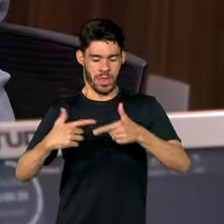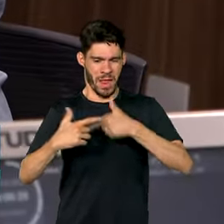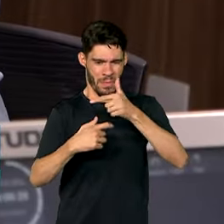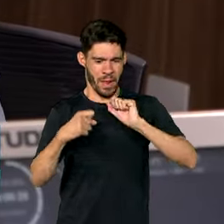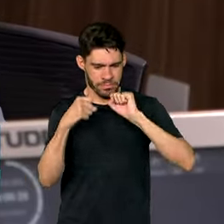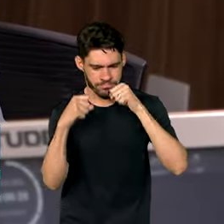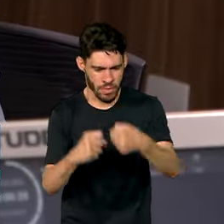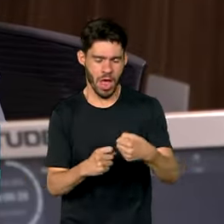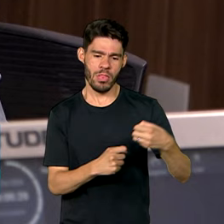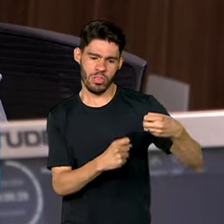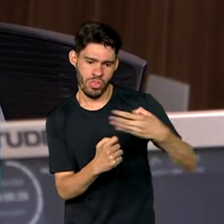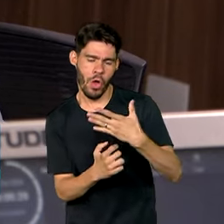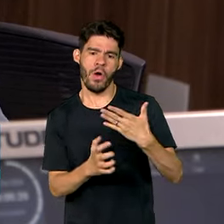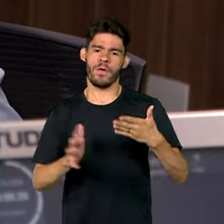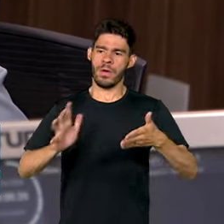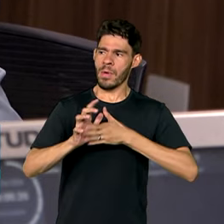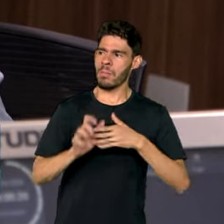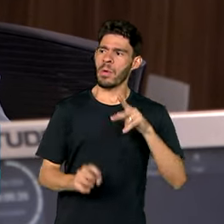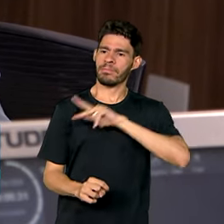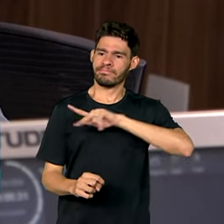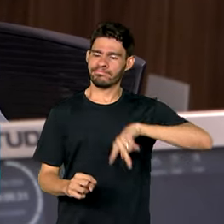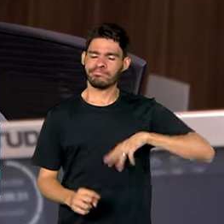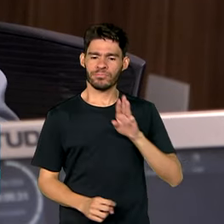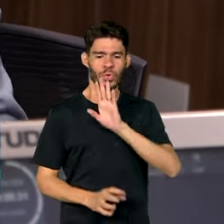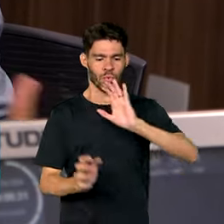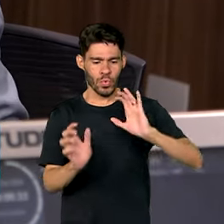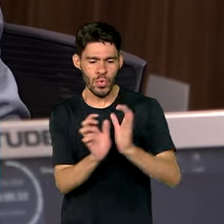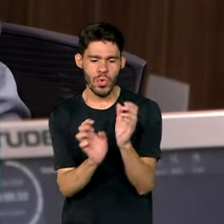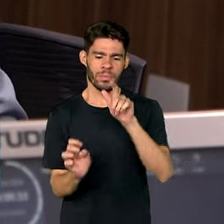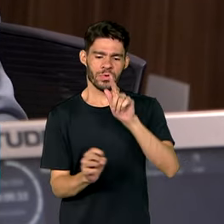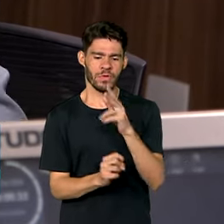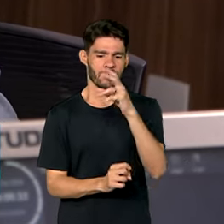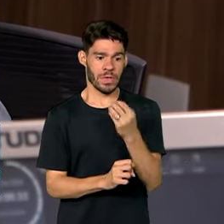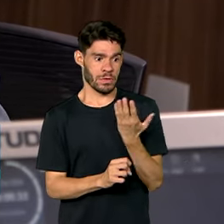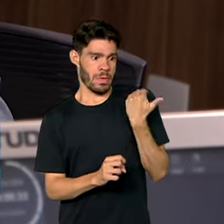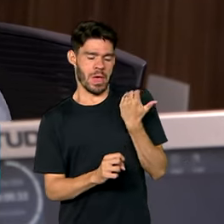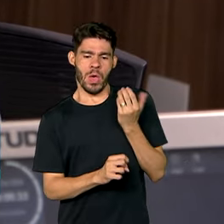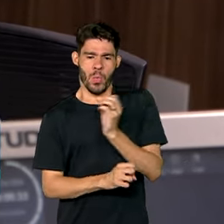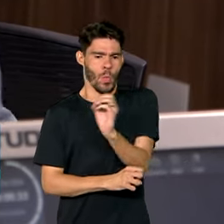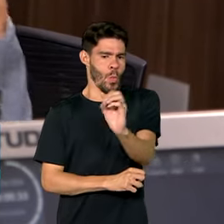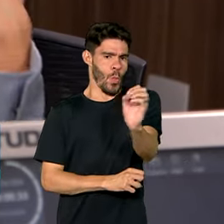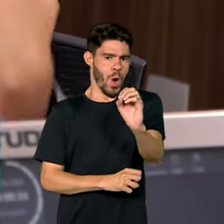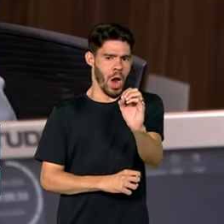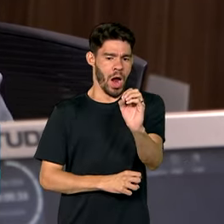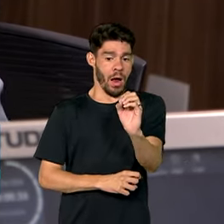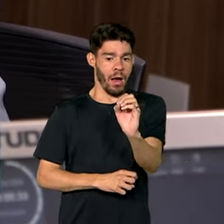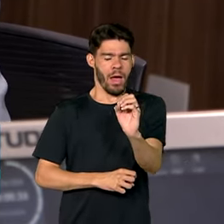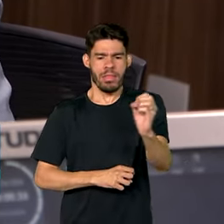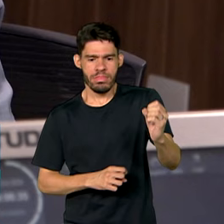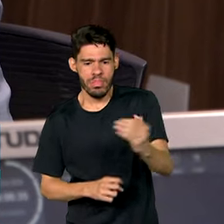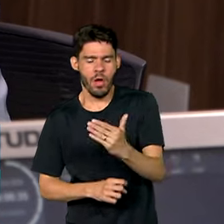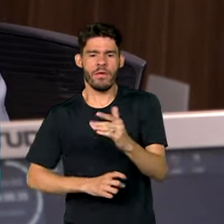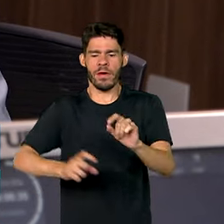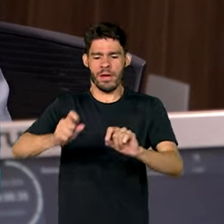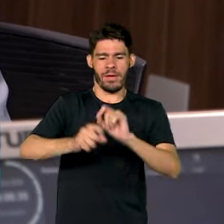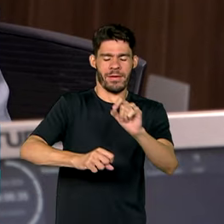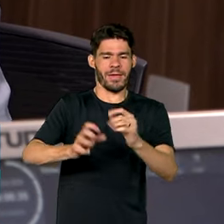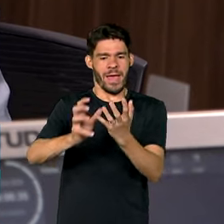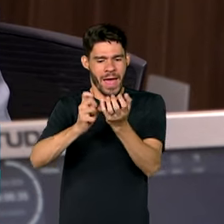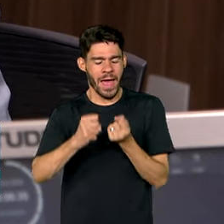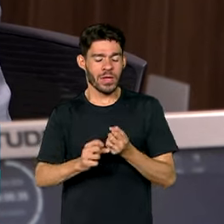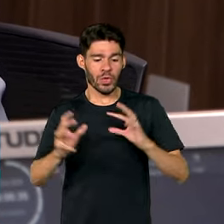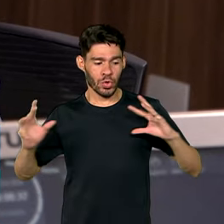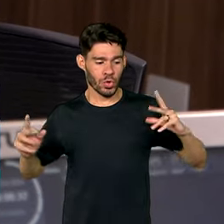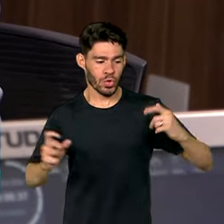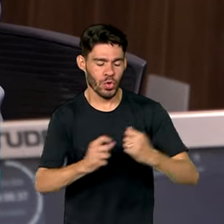inovação que o presidente Lula trouxe pro G20 nunca teve antes em nenhum outro G20 e foi uma inovação muito bem acolhida por